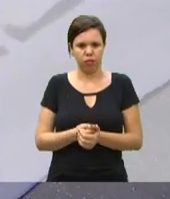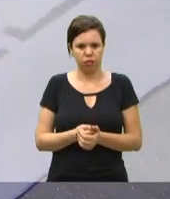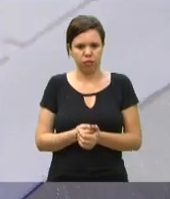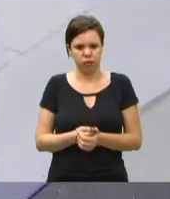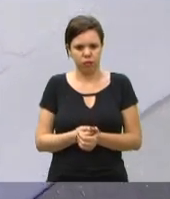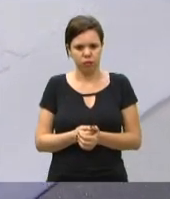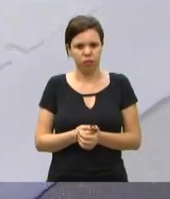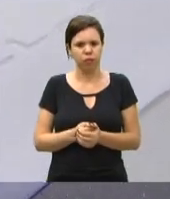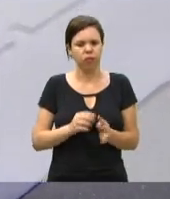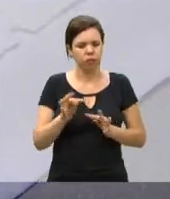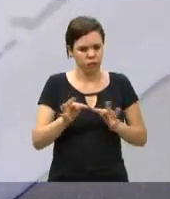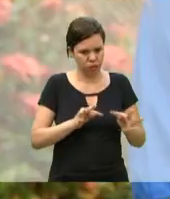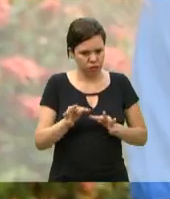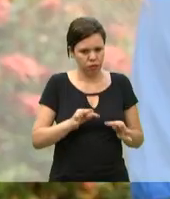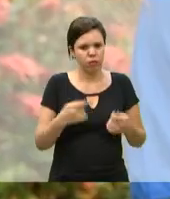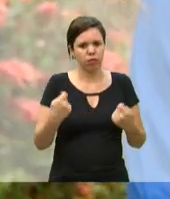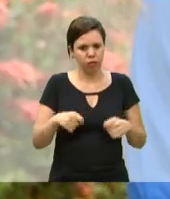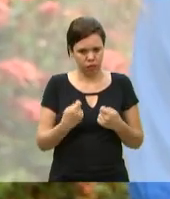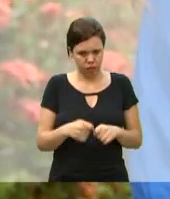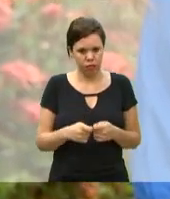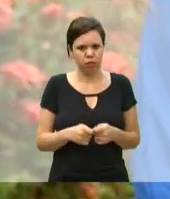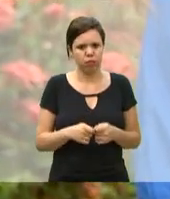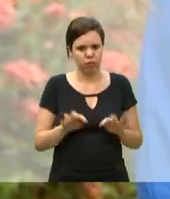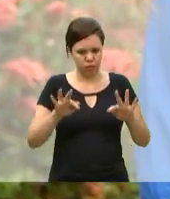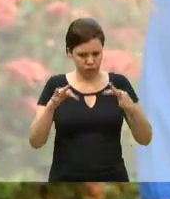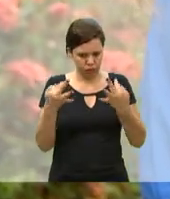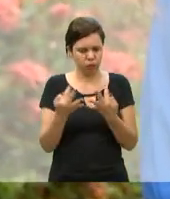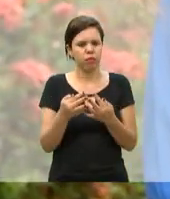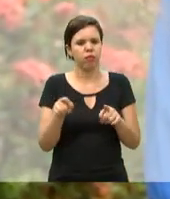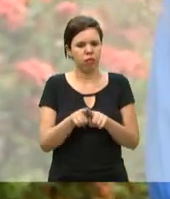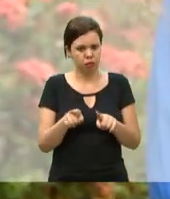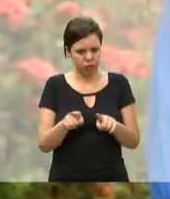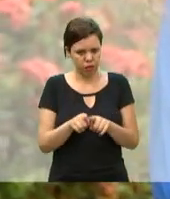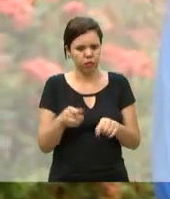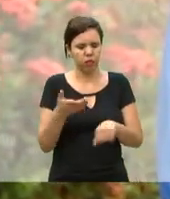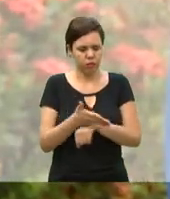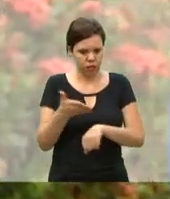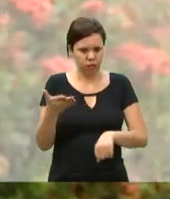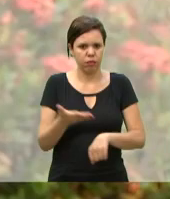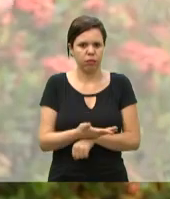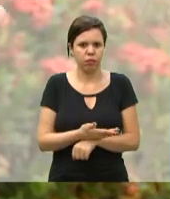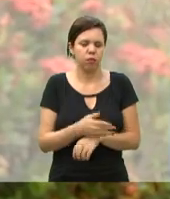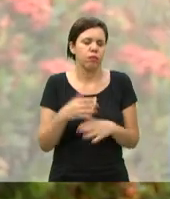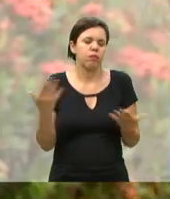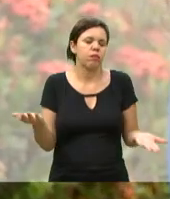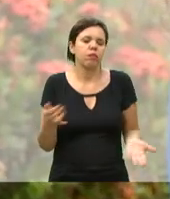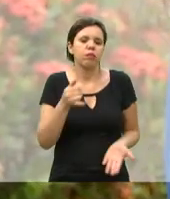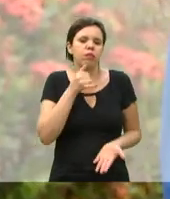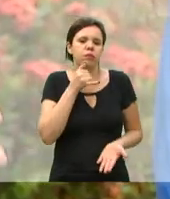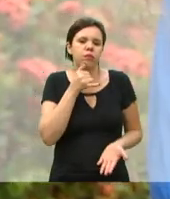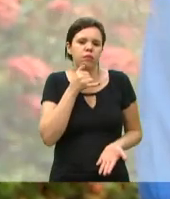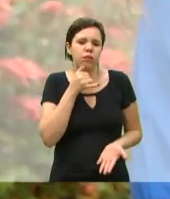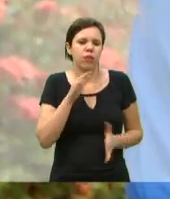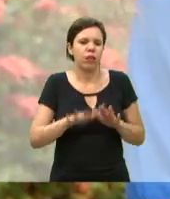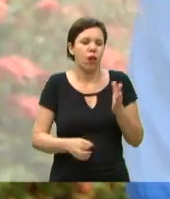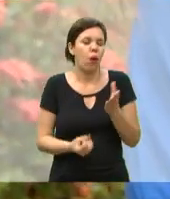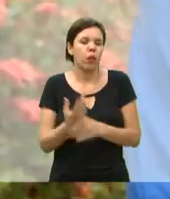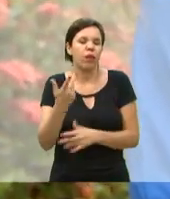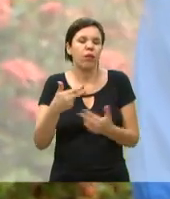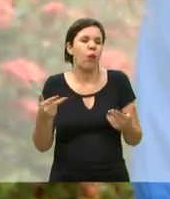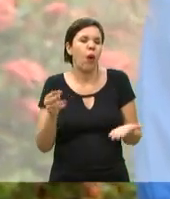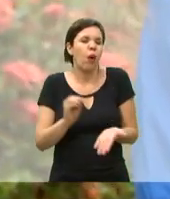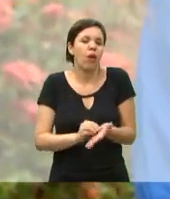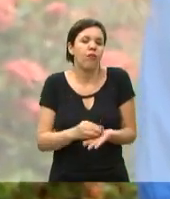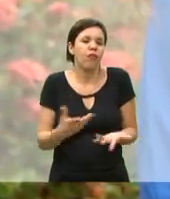do tratamento tem que se estender à família, para que, por exemplo, num desfraude,